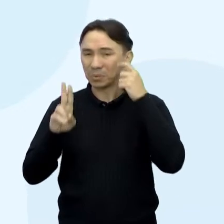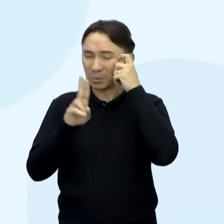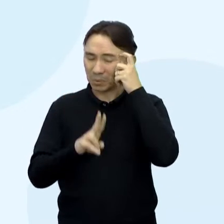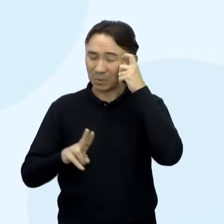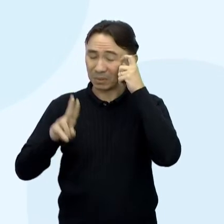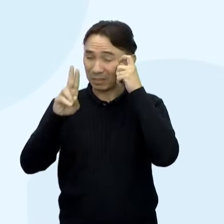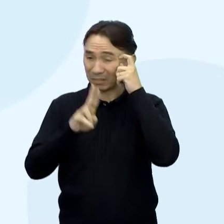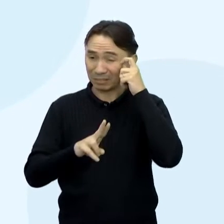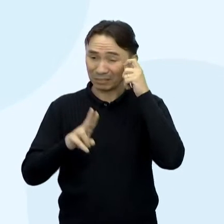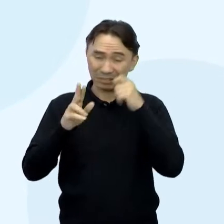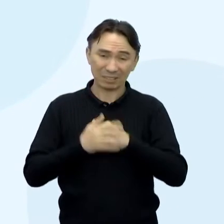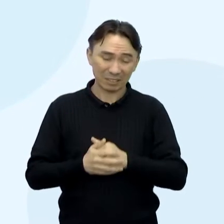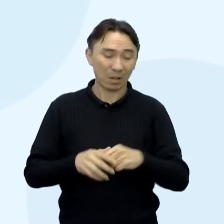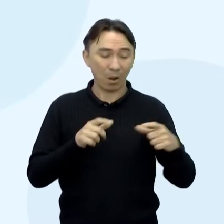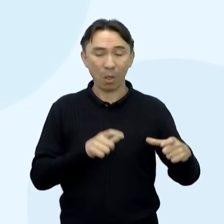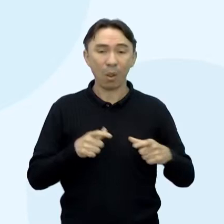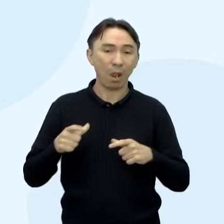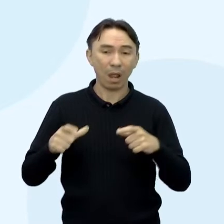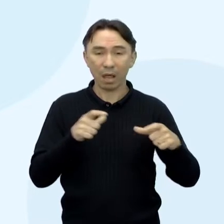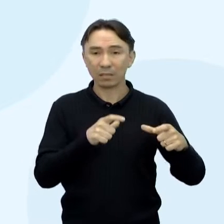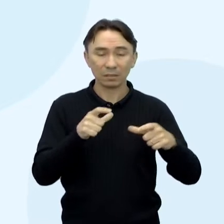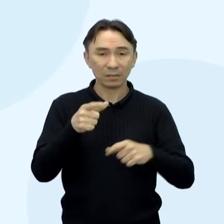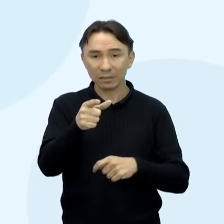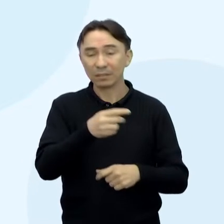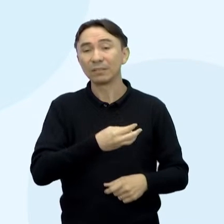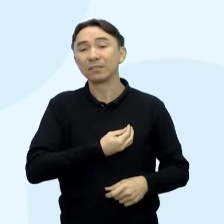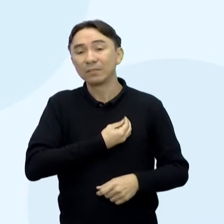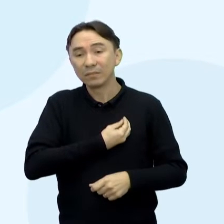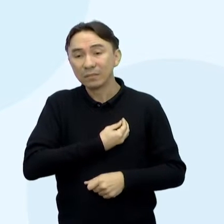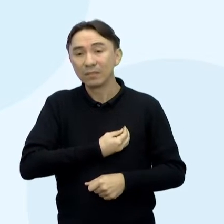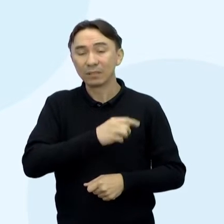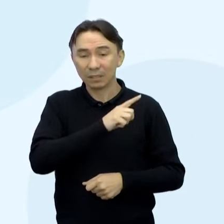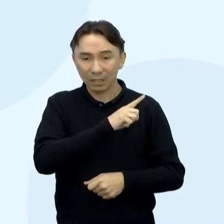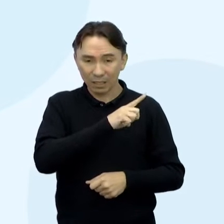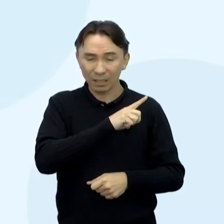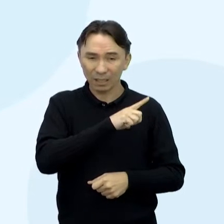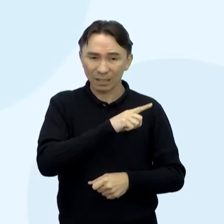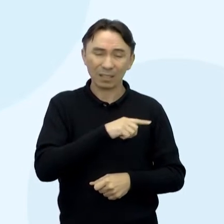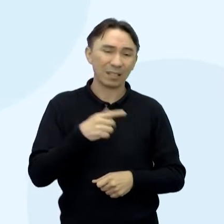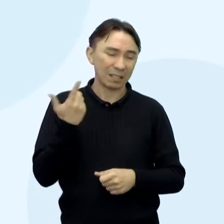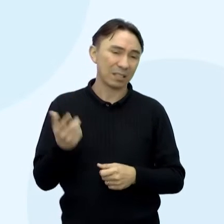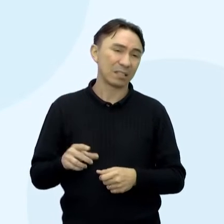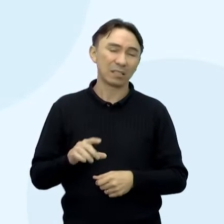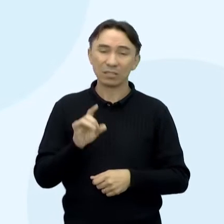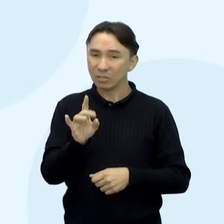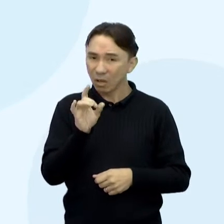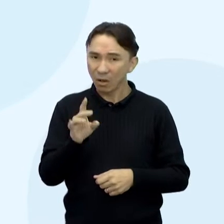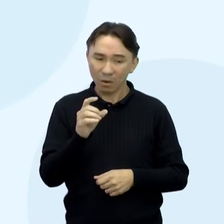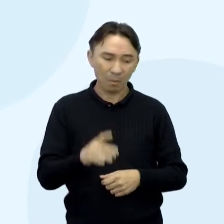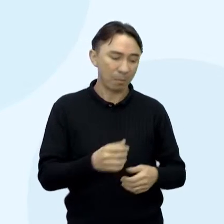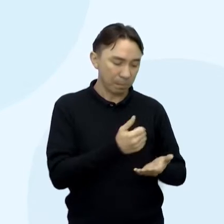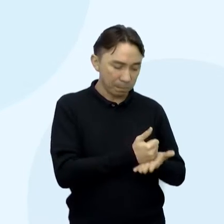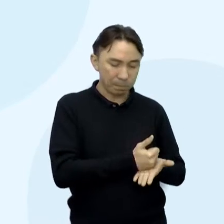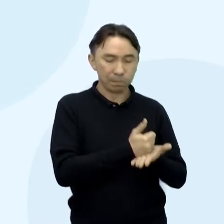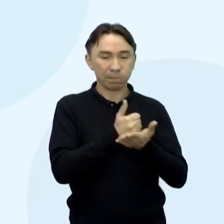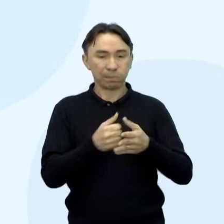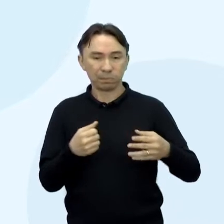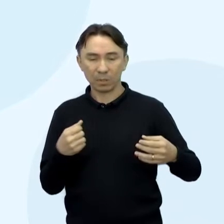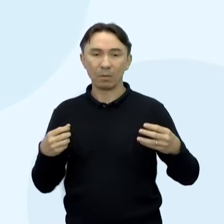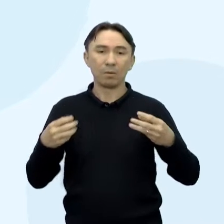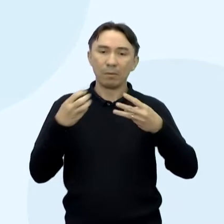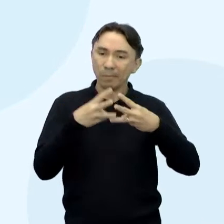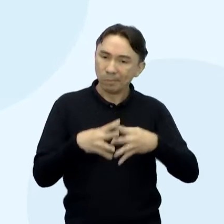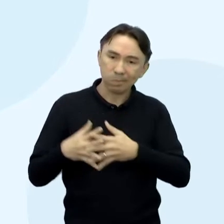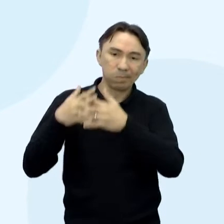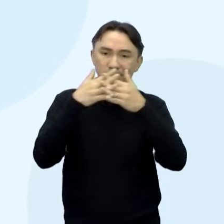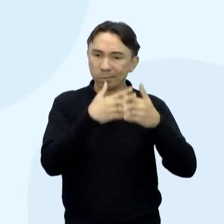onde você está e da região onde está a fábrica, ele não só percorreu o transporte, utilizou o transporte através de caminhões.